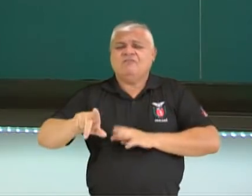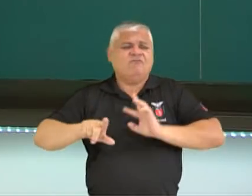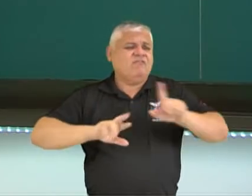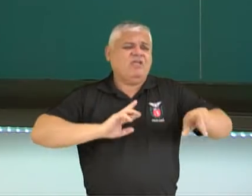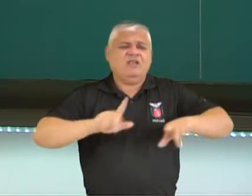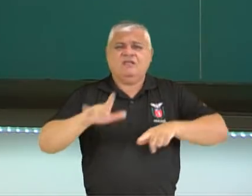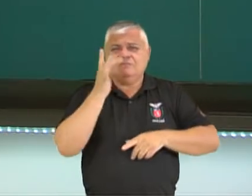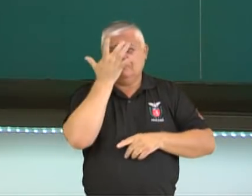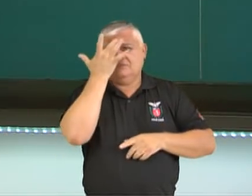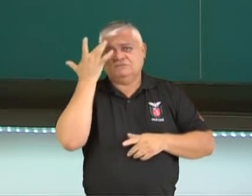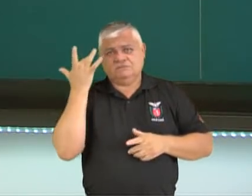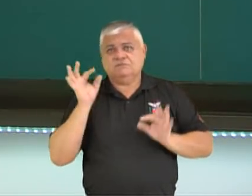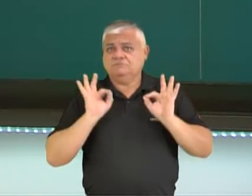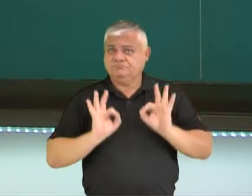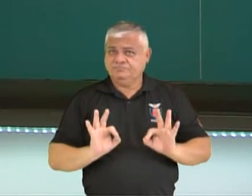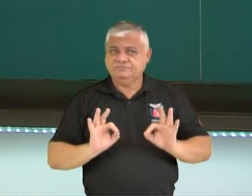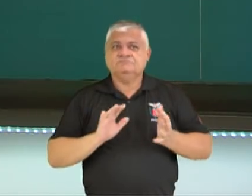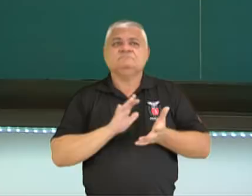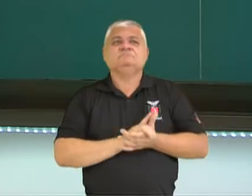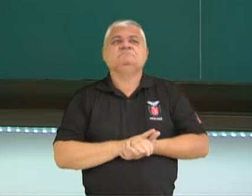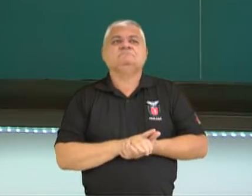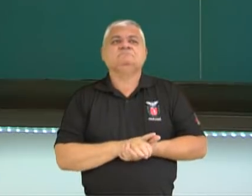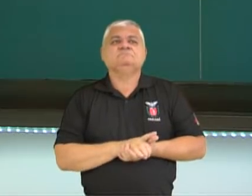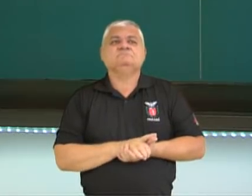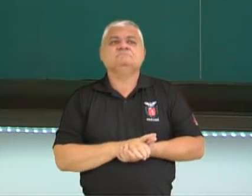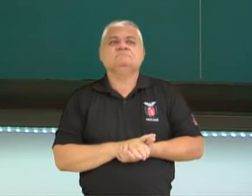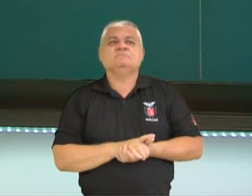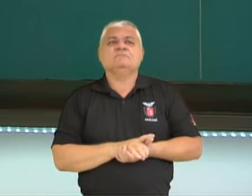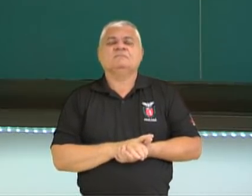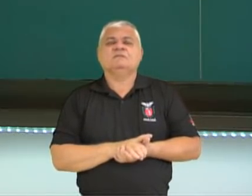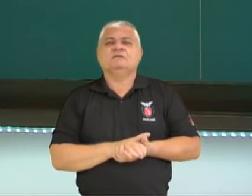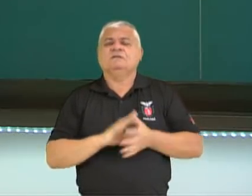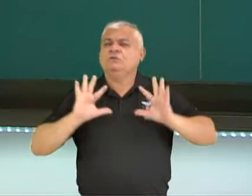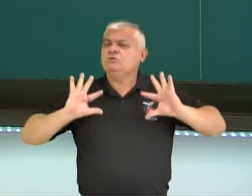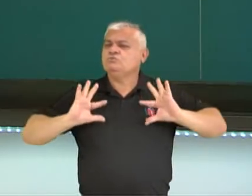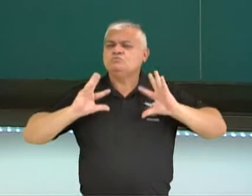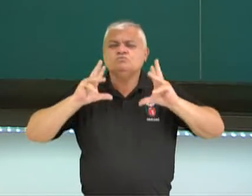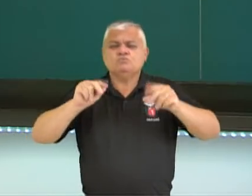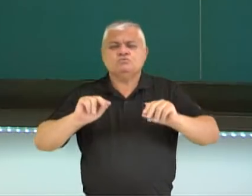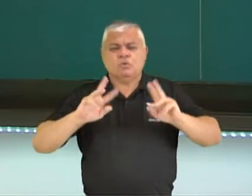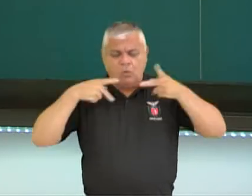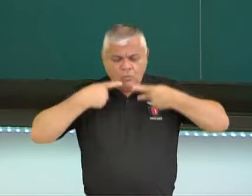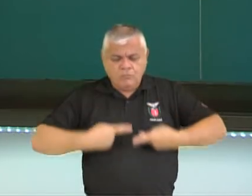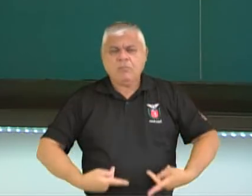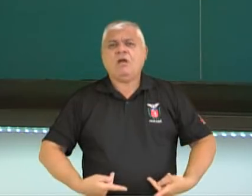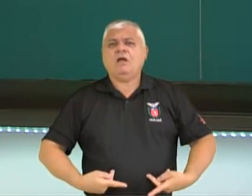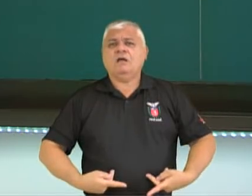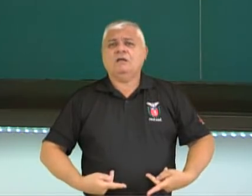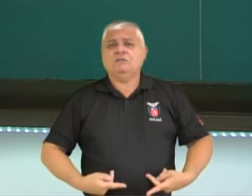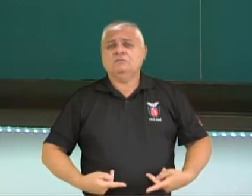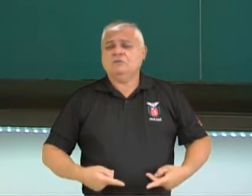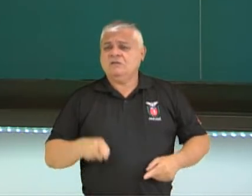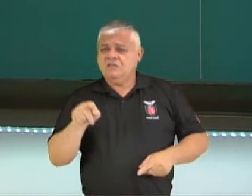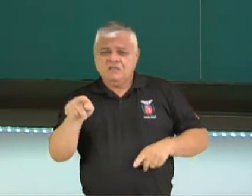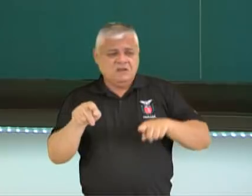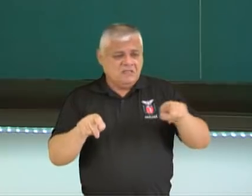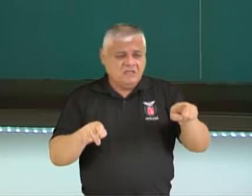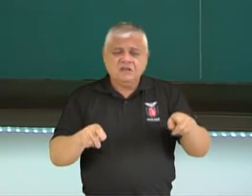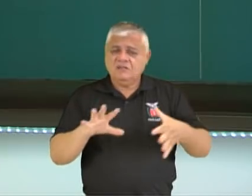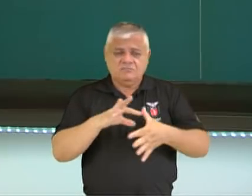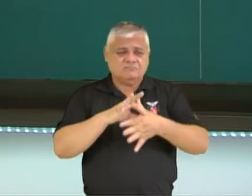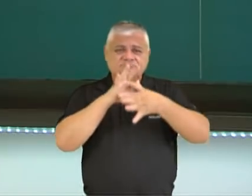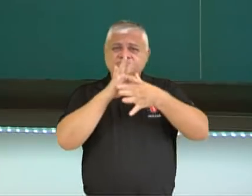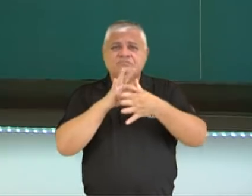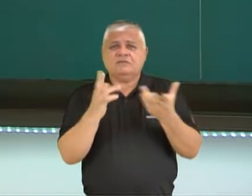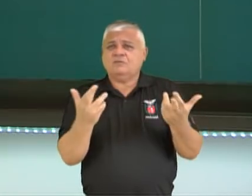de pessoas. Muito bem. Tudo é humano bem diferente. Assim, assado, todos são gente. O que ela